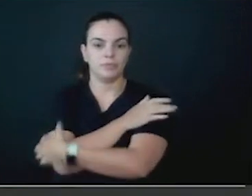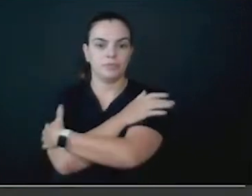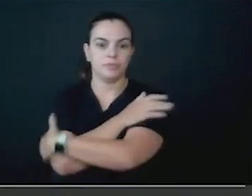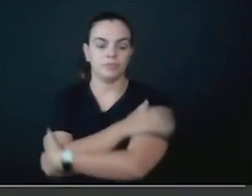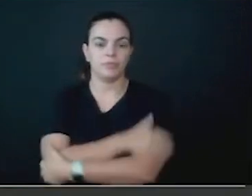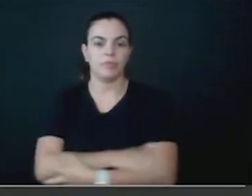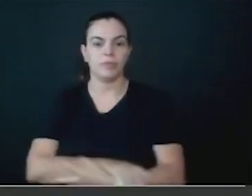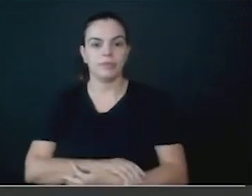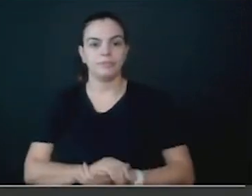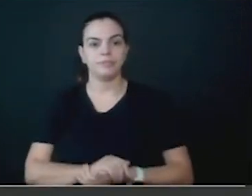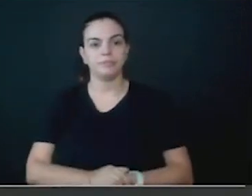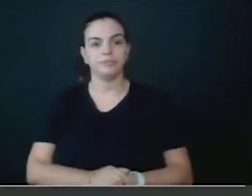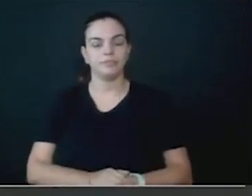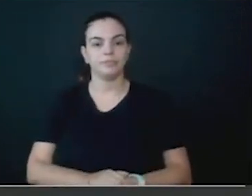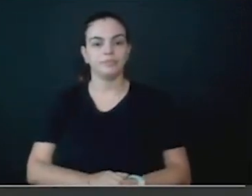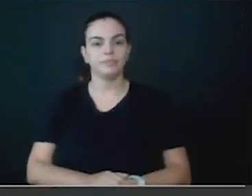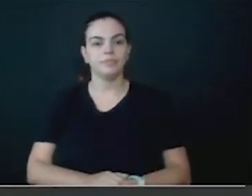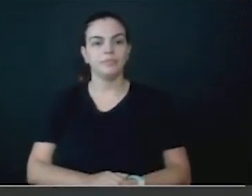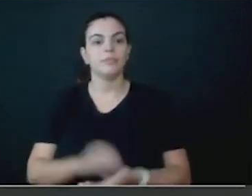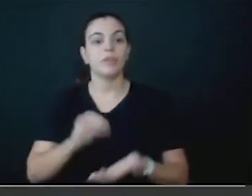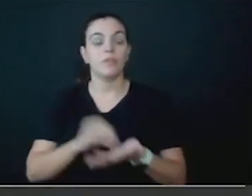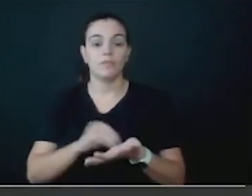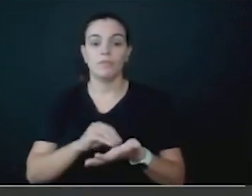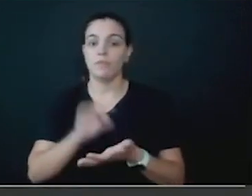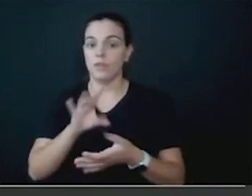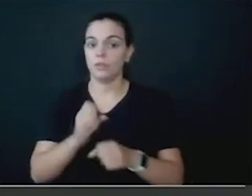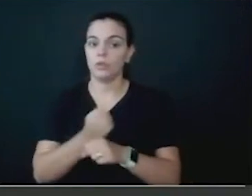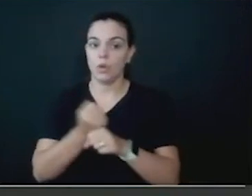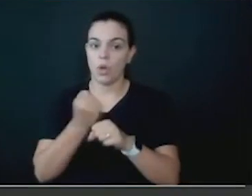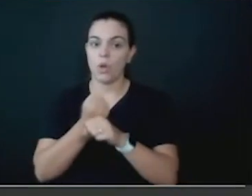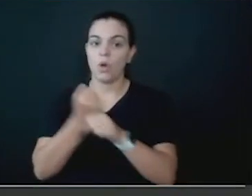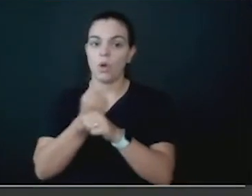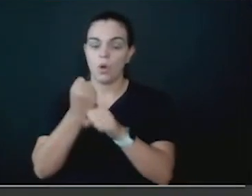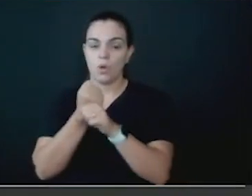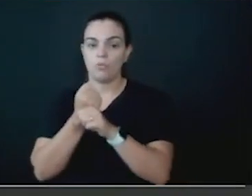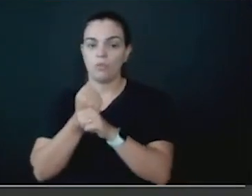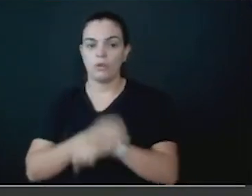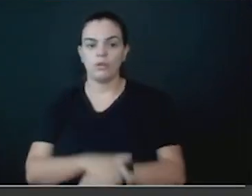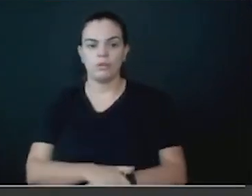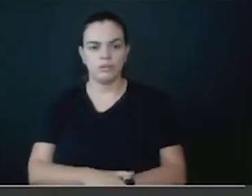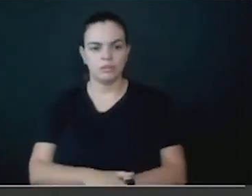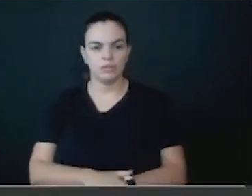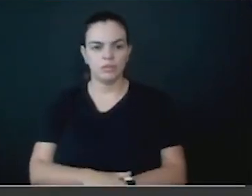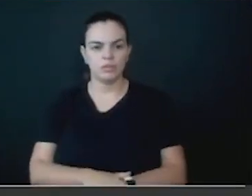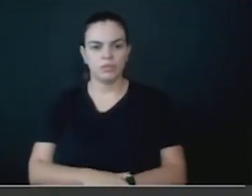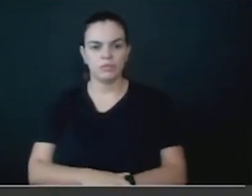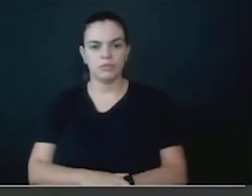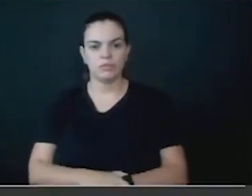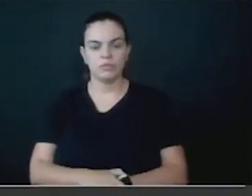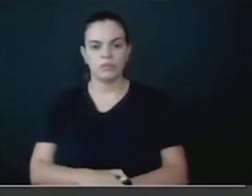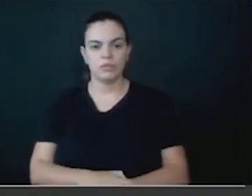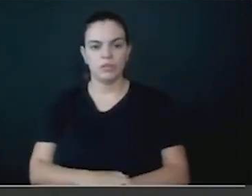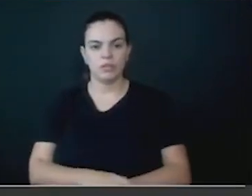concluídos. Falta só terminar a obra. Né? Conclusão dos projetos executivos de execução das obras do BRT. Aí ainda estamos